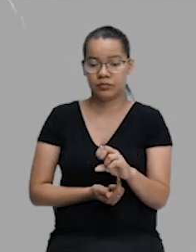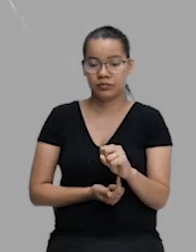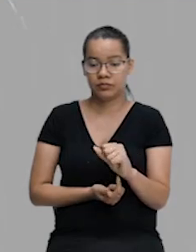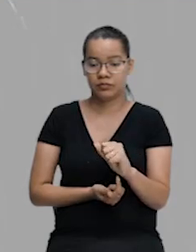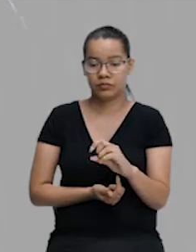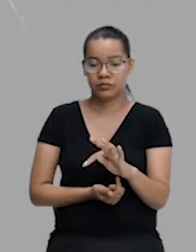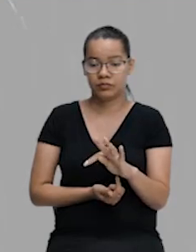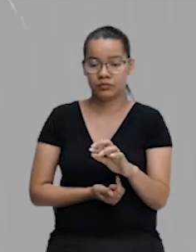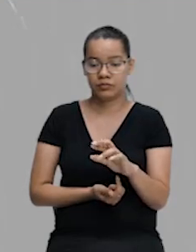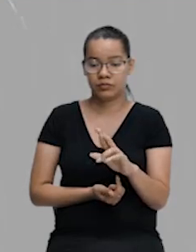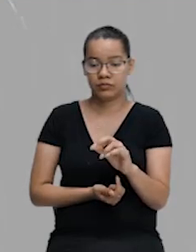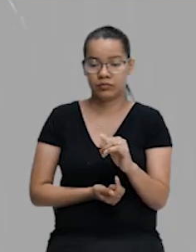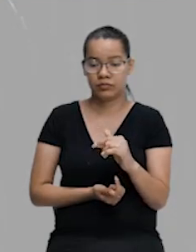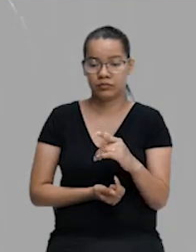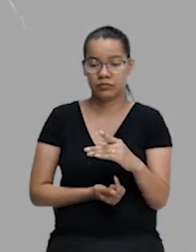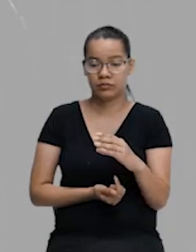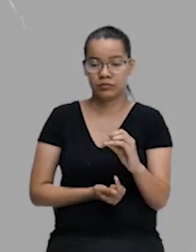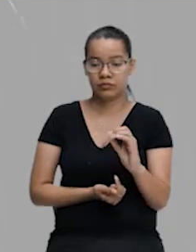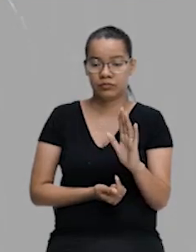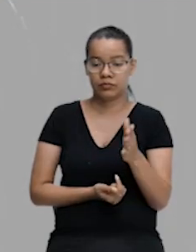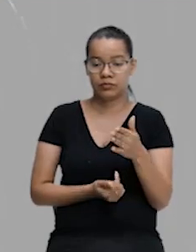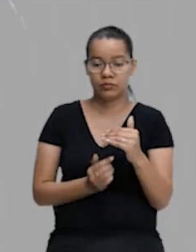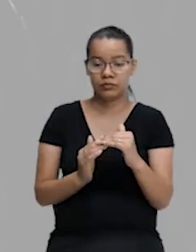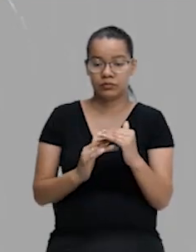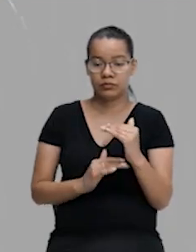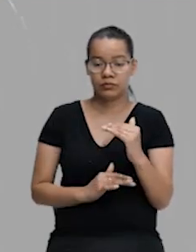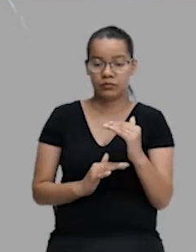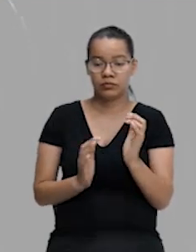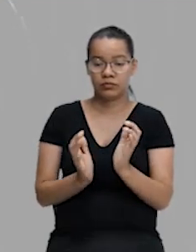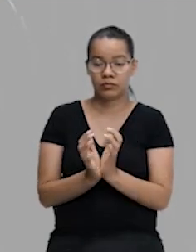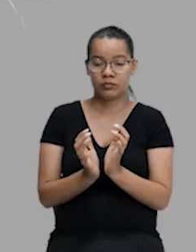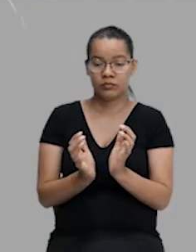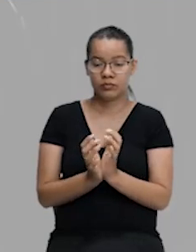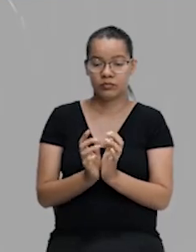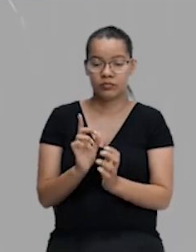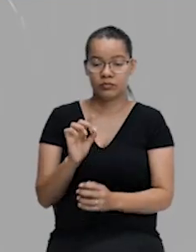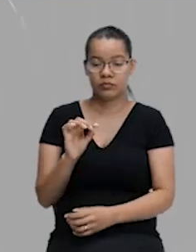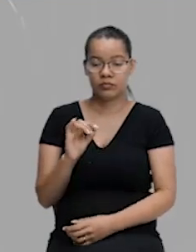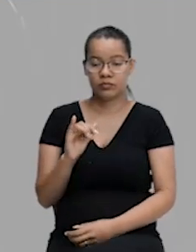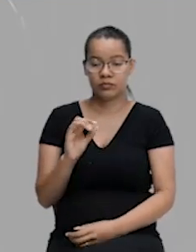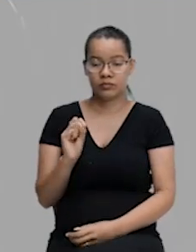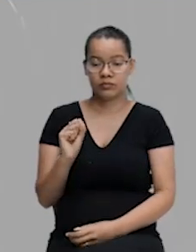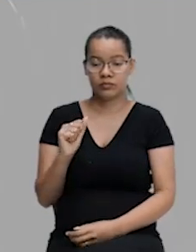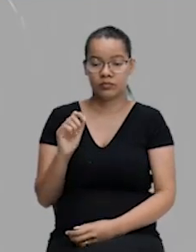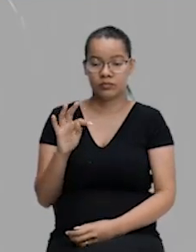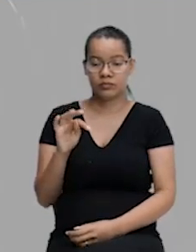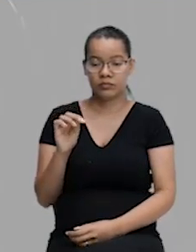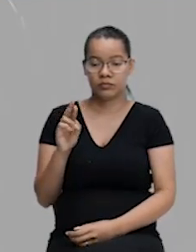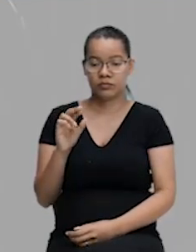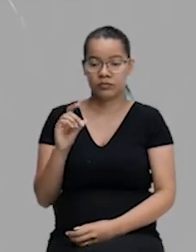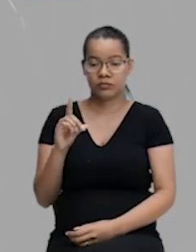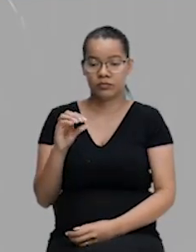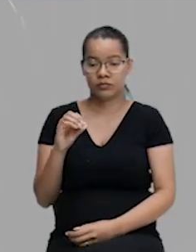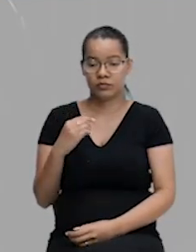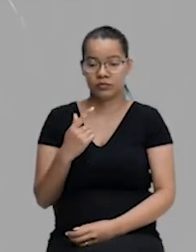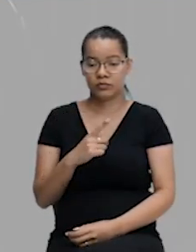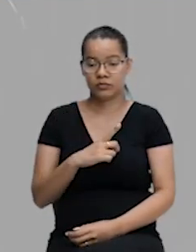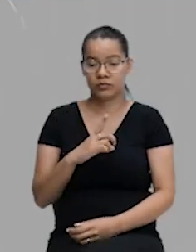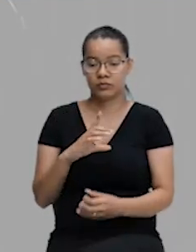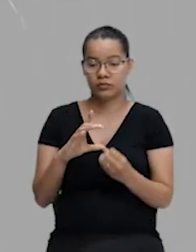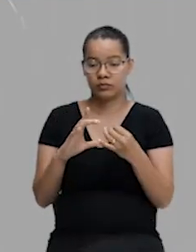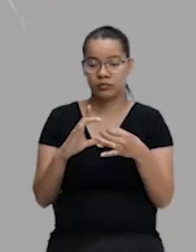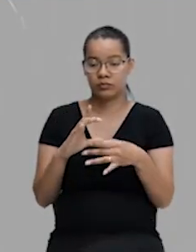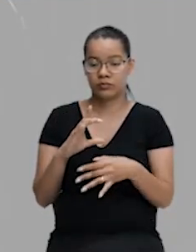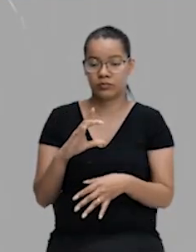insaturações, certo? E o grupo de baixo, ele é saturado. Então, a gente pode caracterizar essa estrutura como